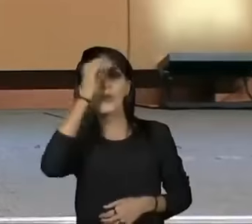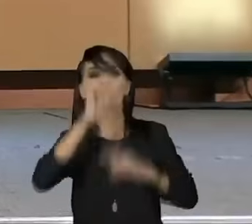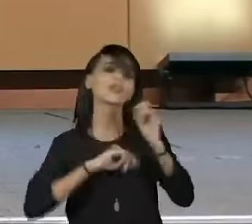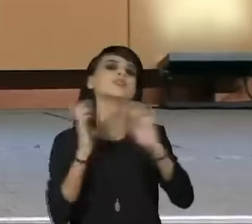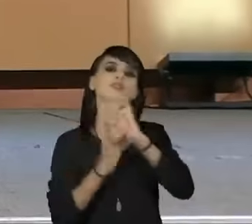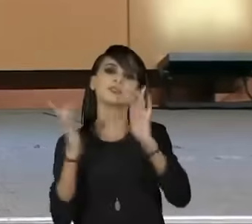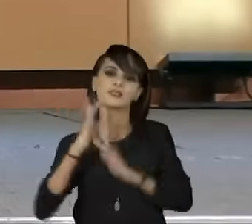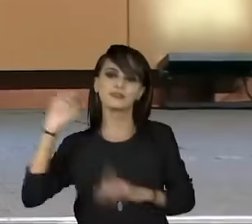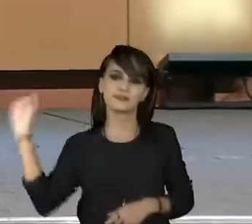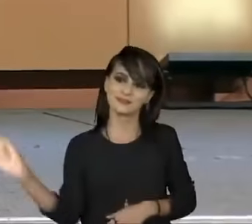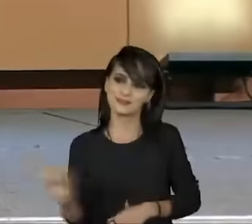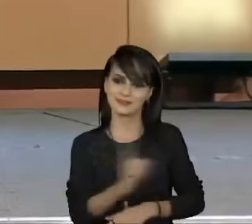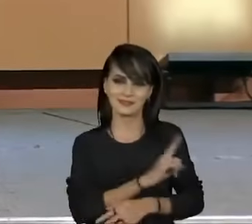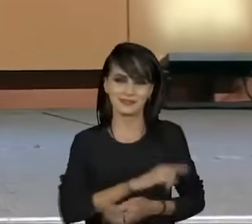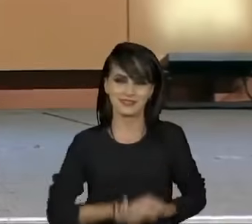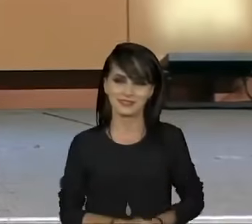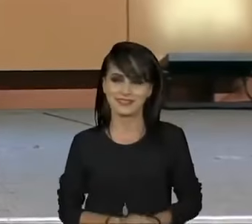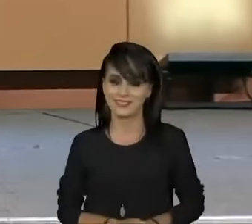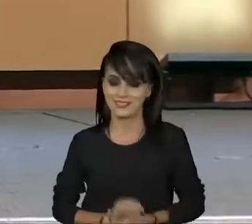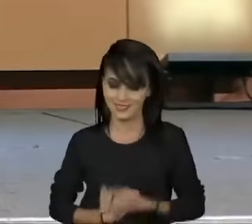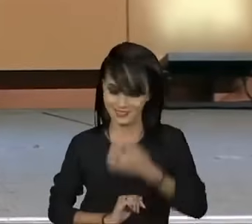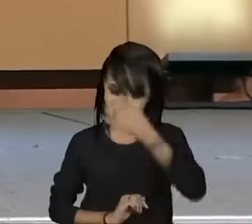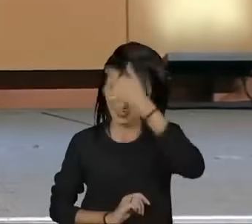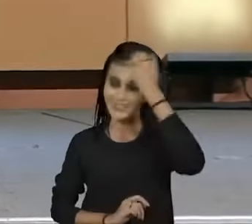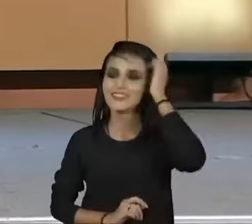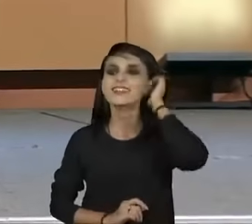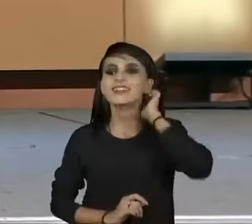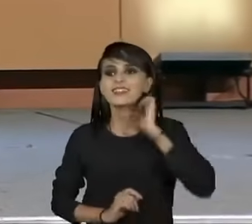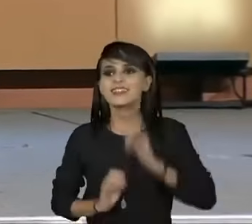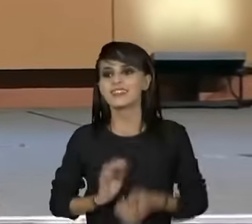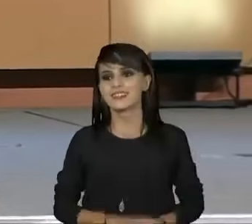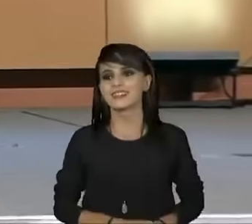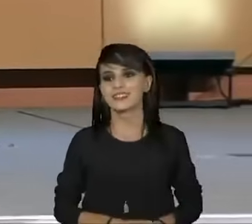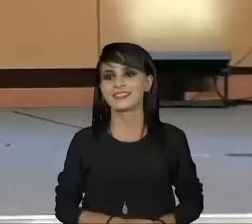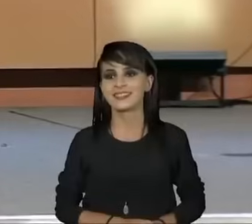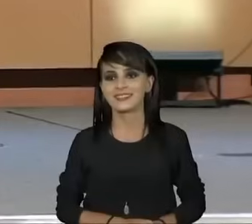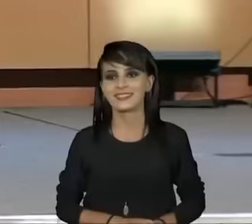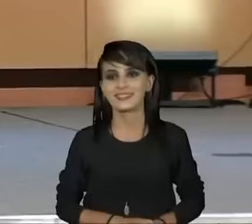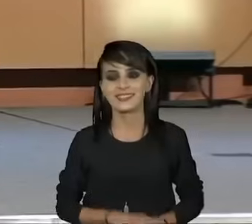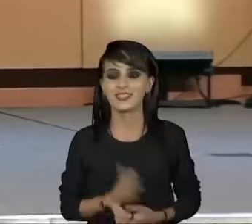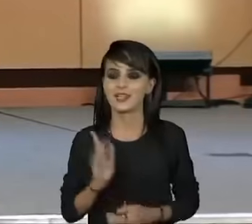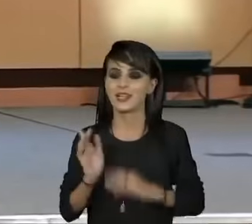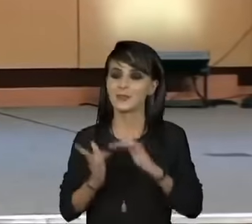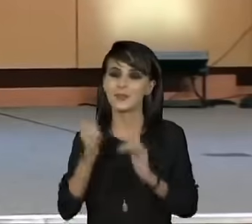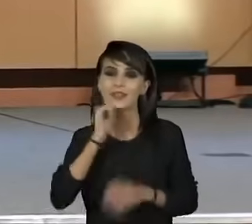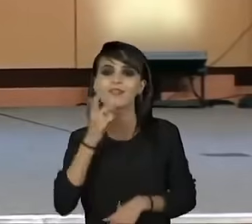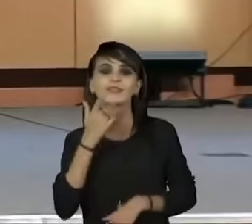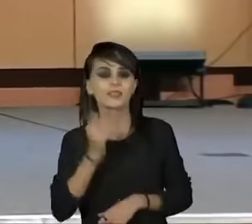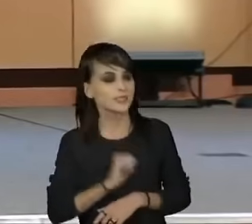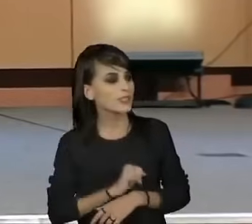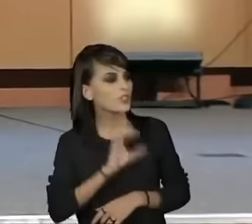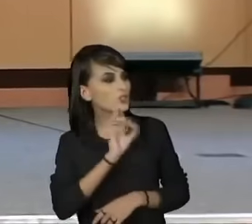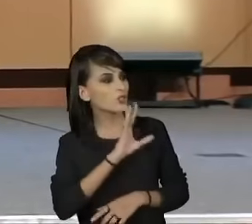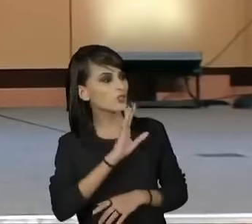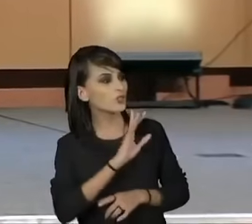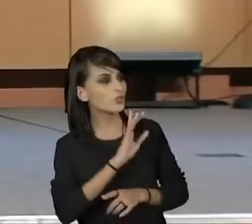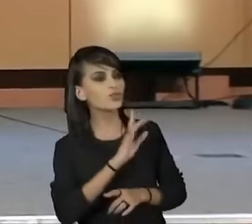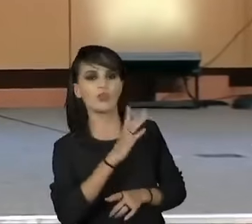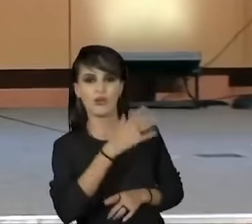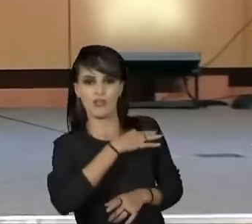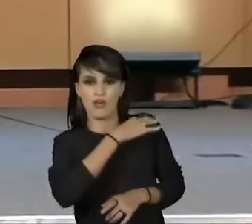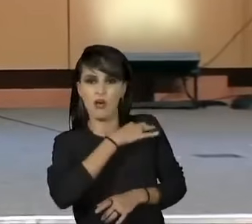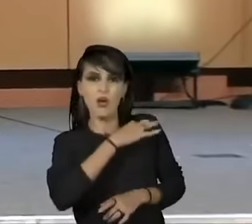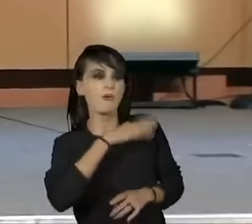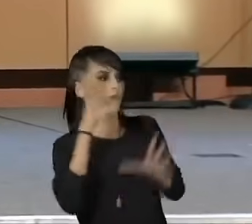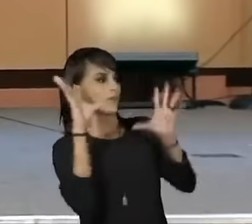que Jesus ia passar por ali então ela diz no seu coração se tão somente eu tocar nas suas vestes